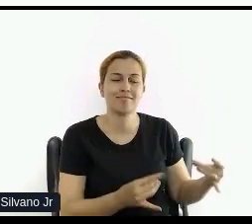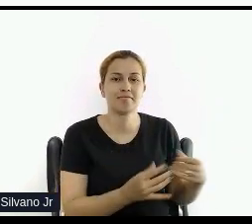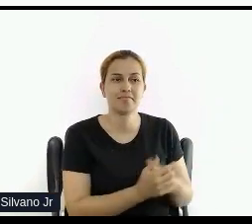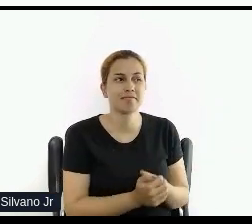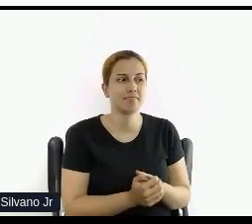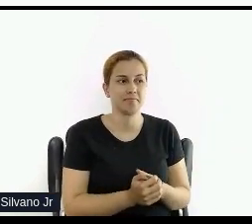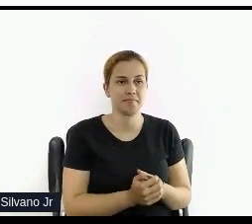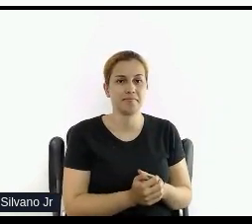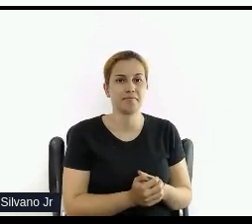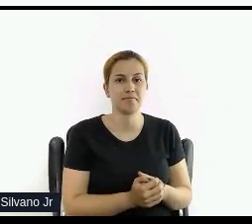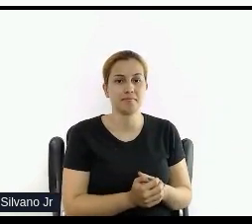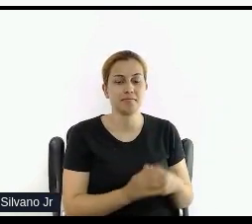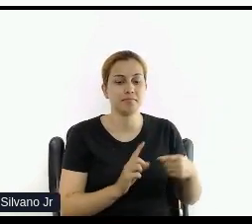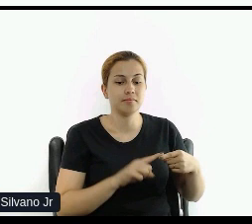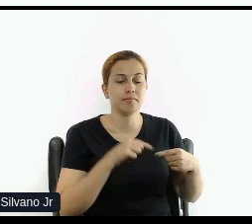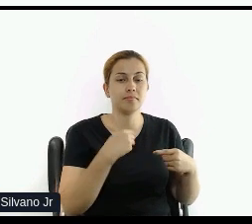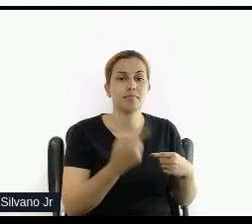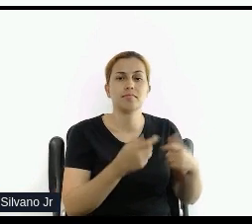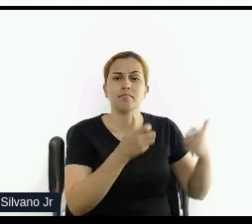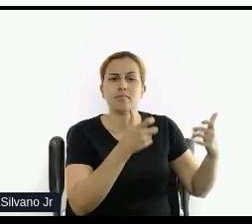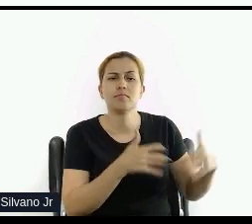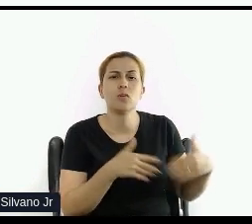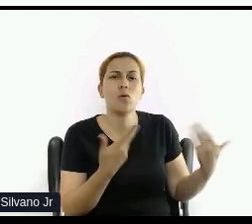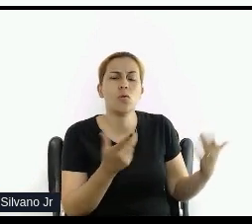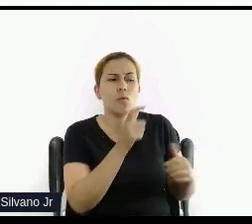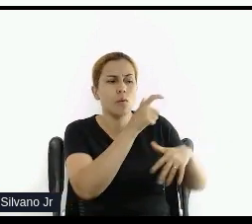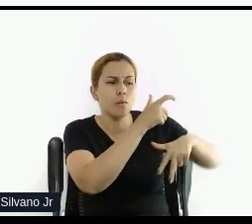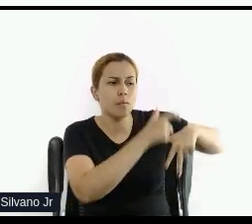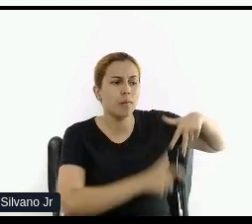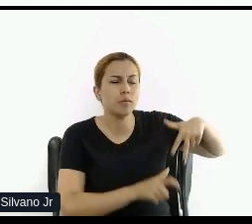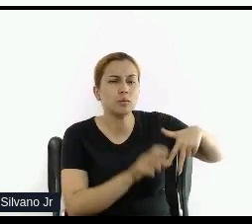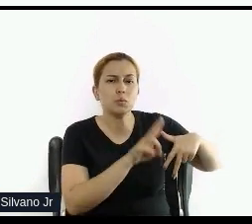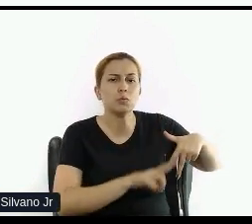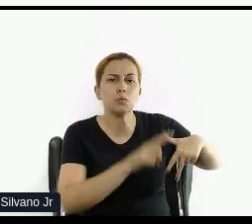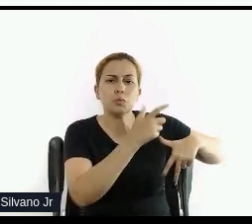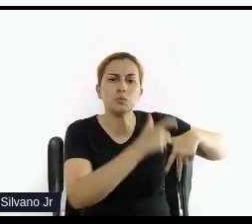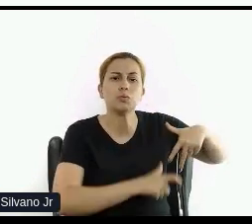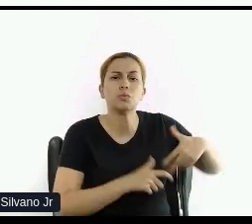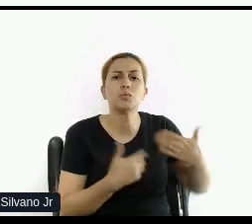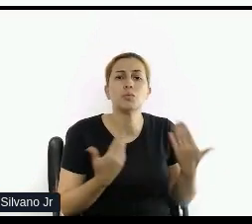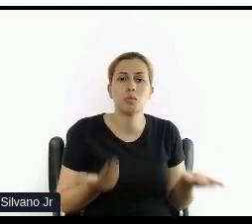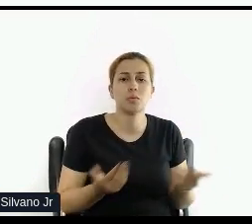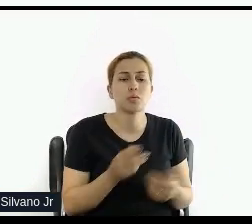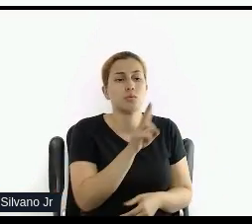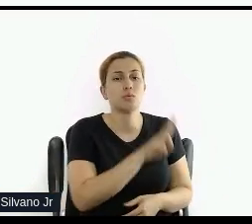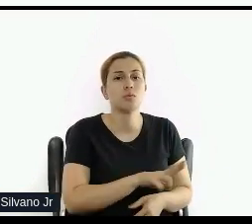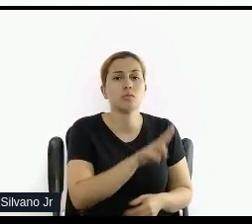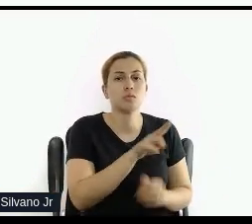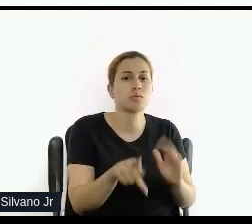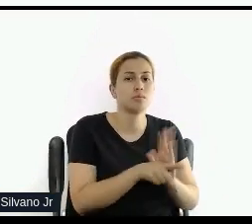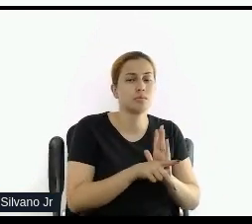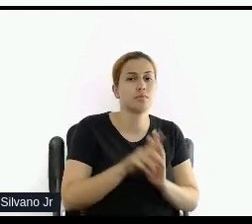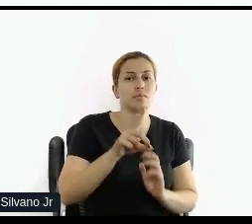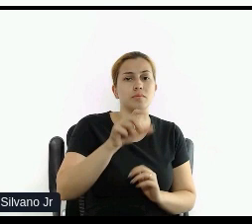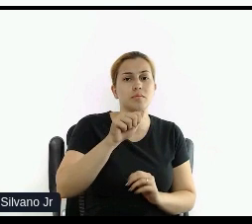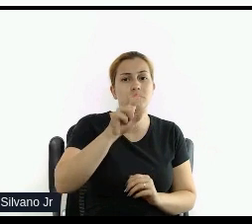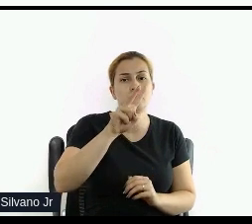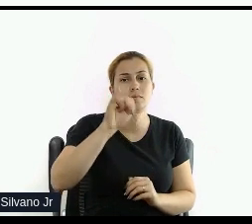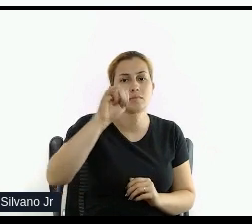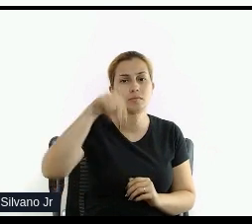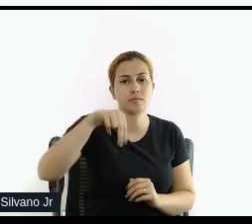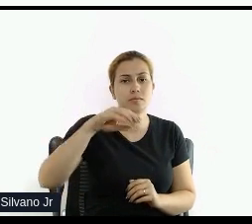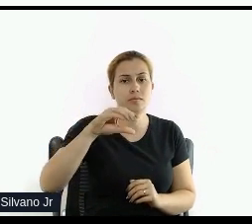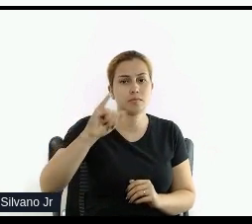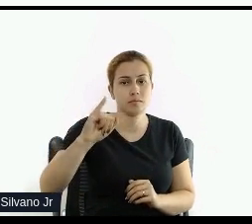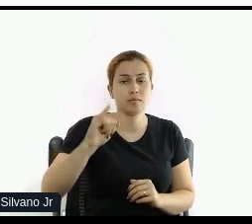gente vai especificar qual modelo a gente está utilizando. Aqui eu estou utilizando o modelo DaVinci. Vocês podem mudar esse modelo DaVinci. Se